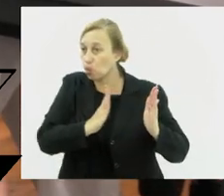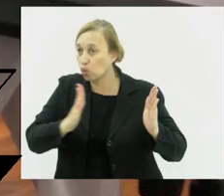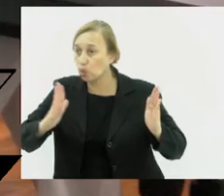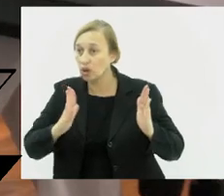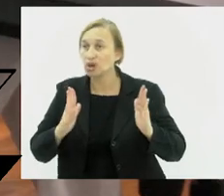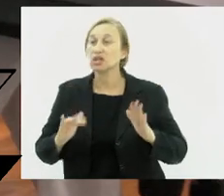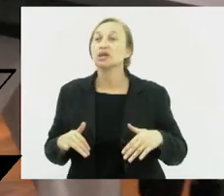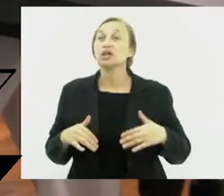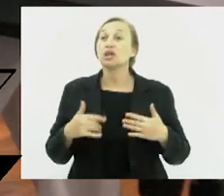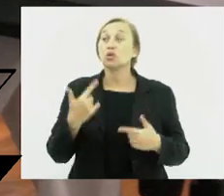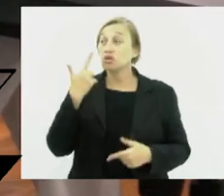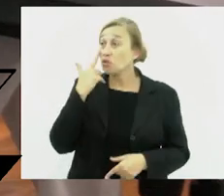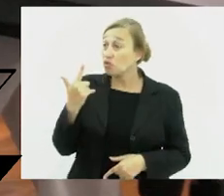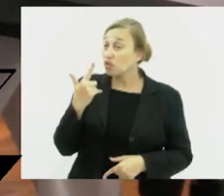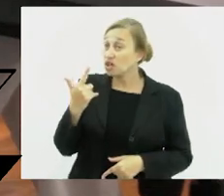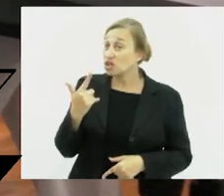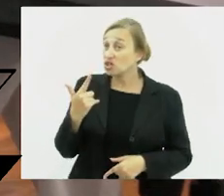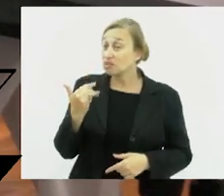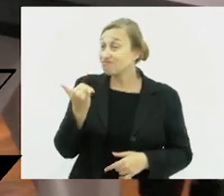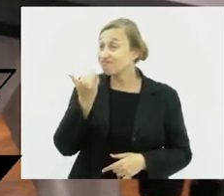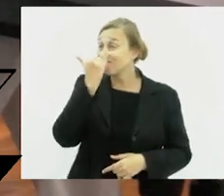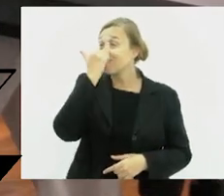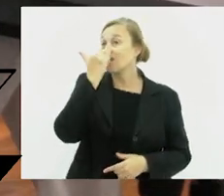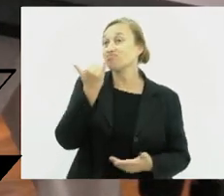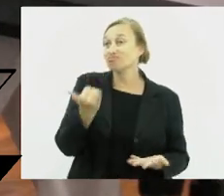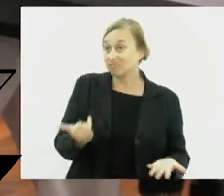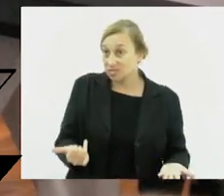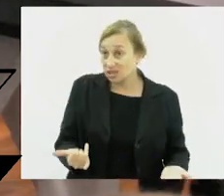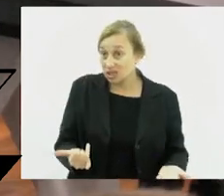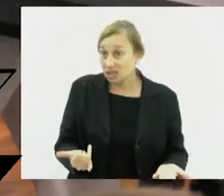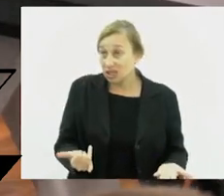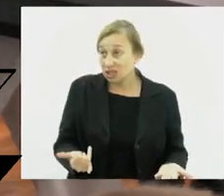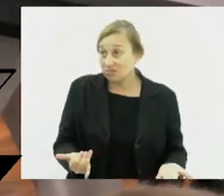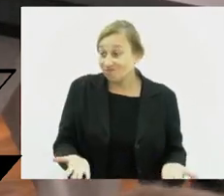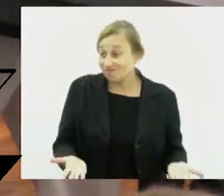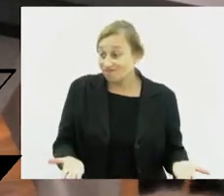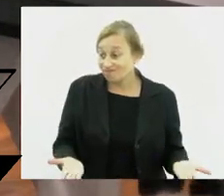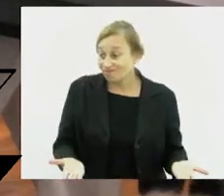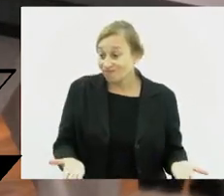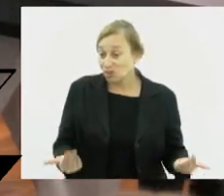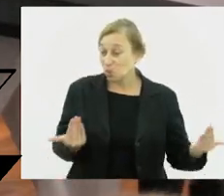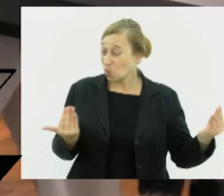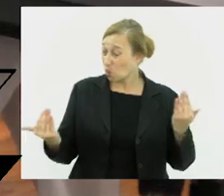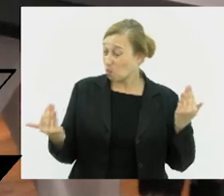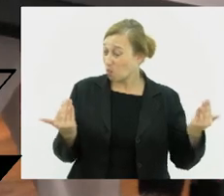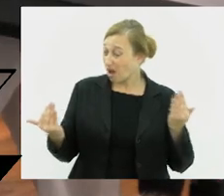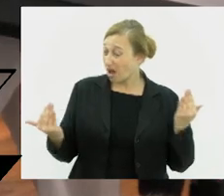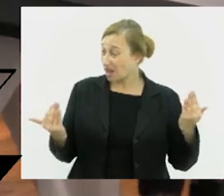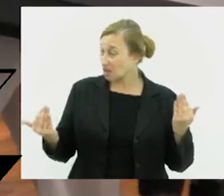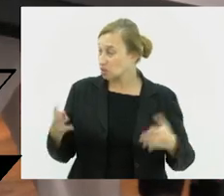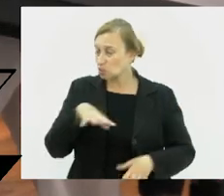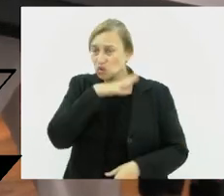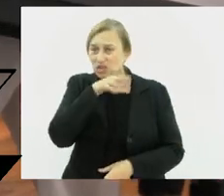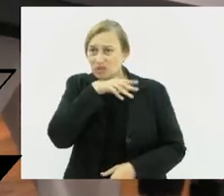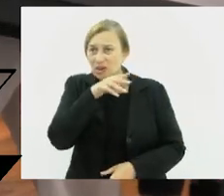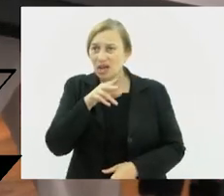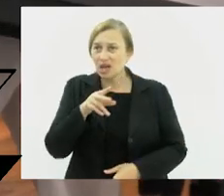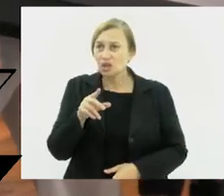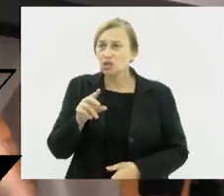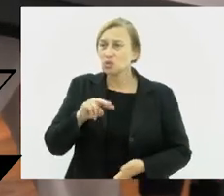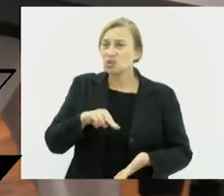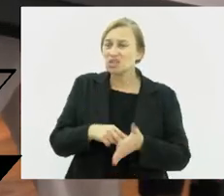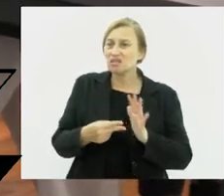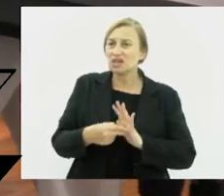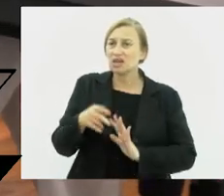E quando eu vejo esses acidentes, né, e fico comparando esses animais, o que é o pitbull, eu pergunto